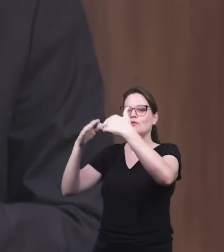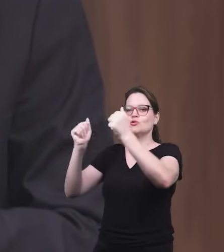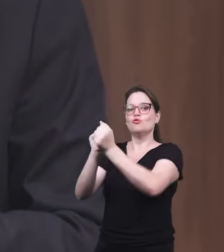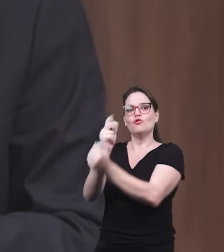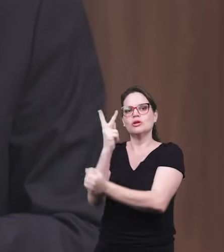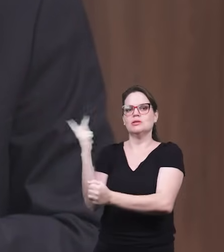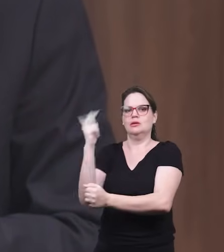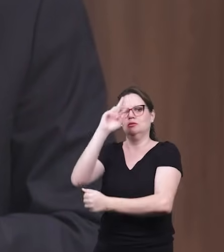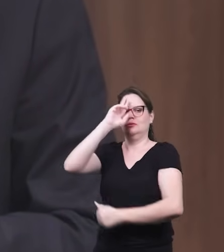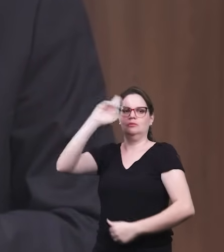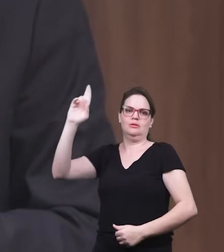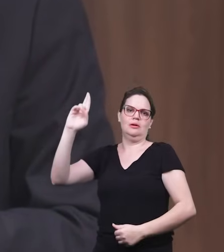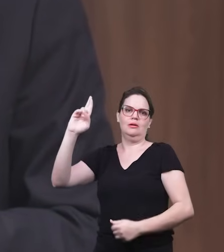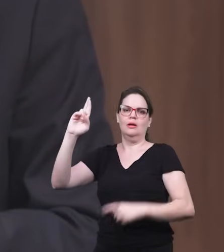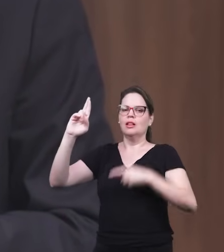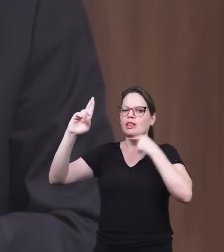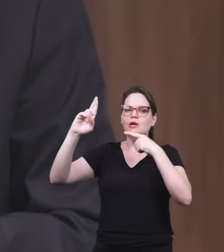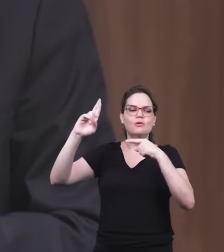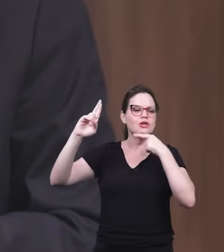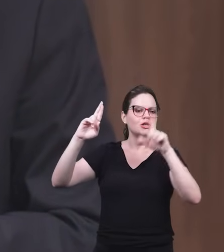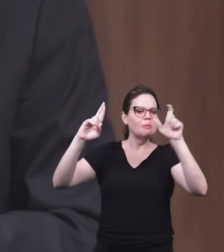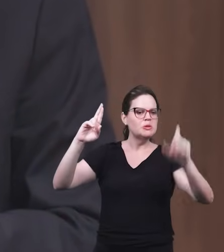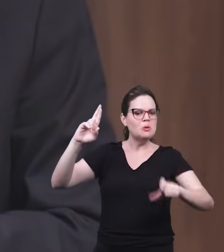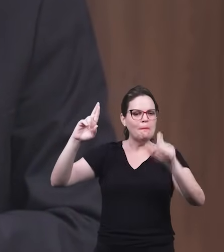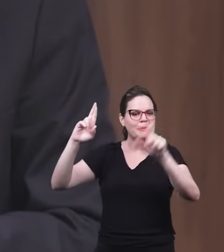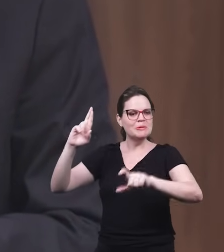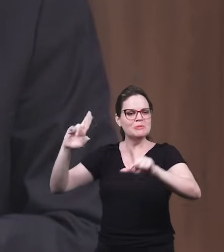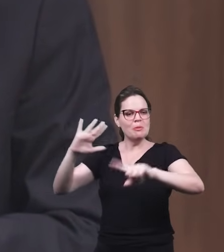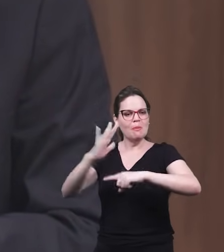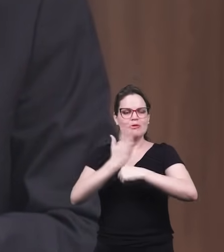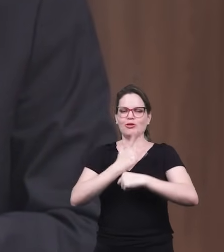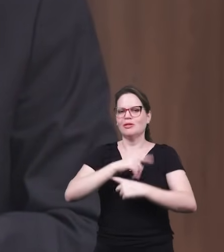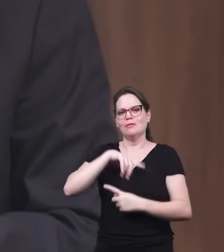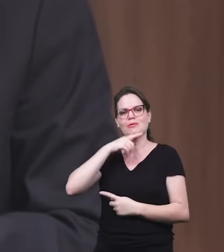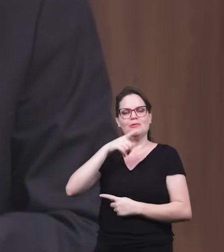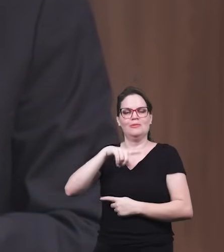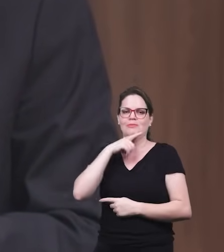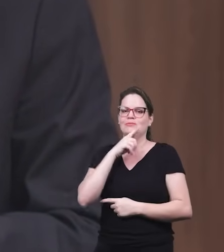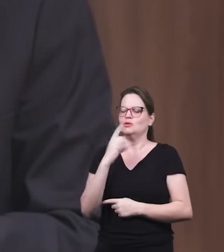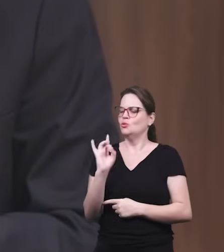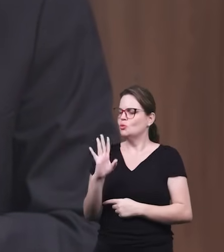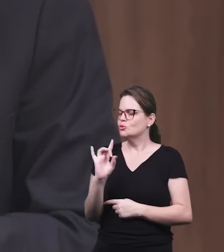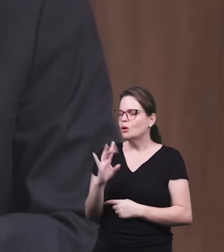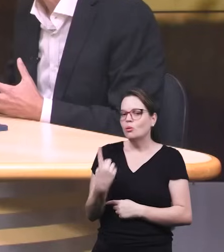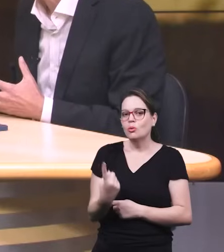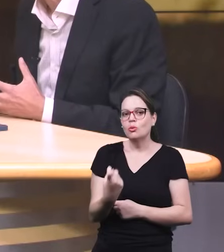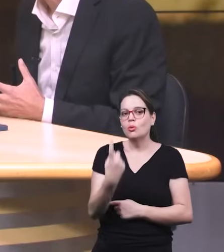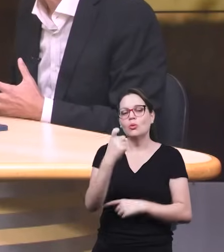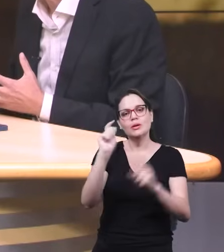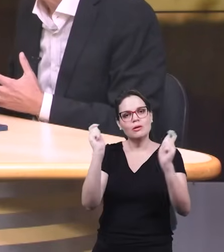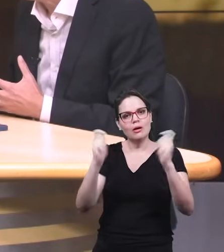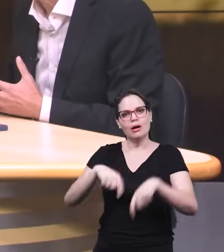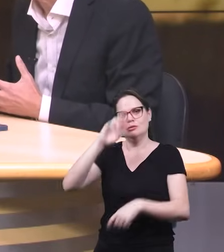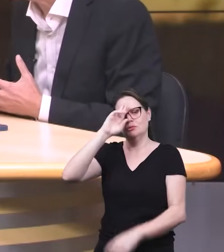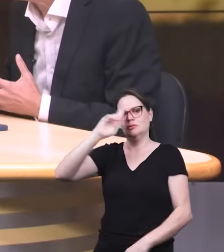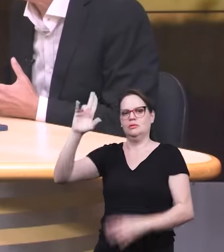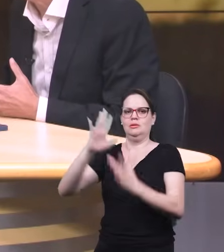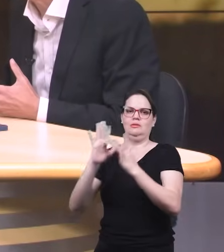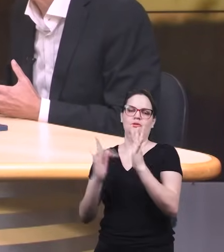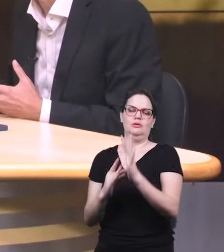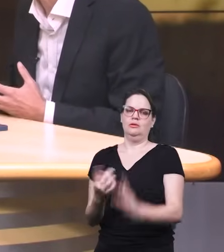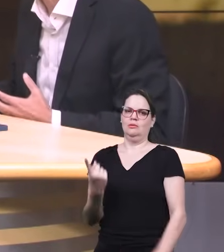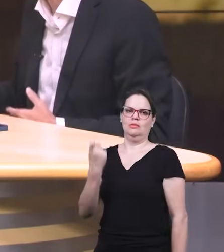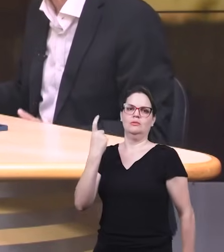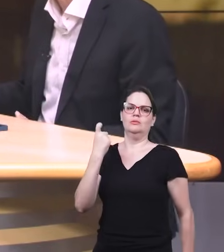natureza humana, que é só Deus, é só o homem de Deus, aqui é a figura de Jesus, né? O Deus que se fez homem. E ele está